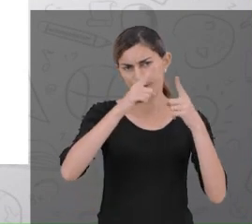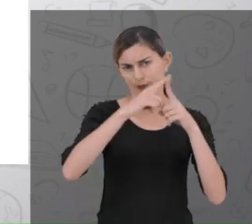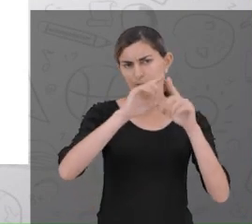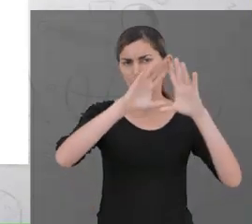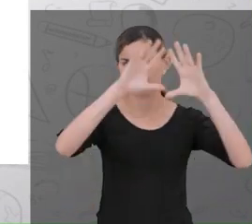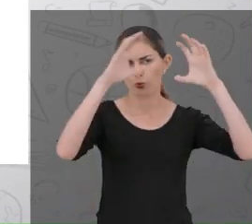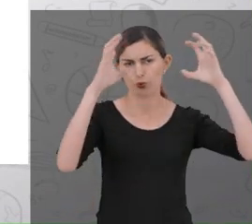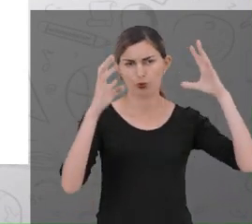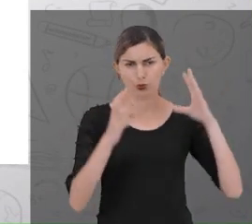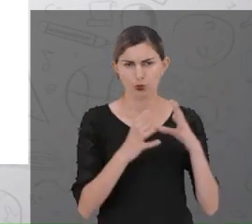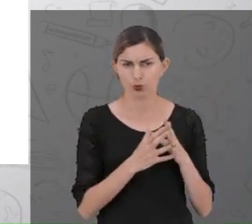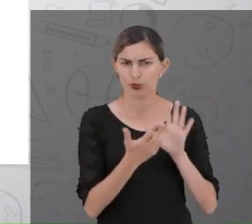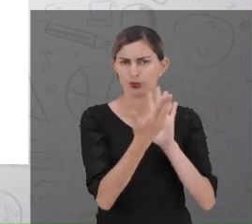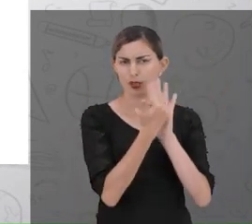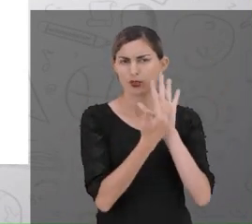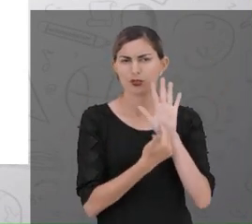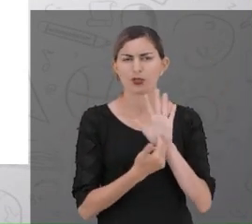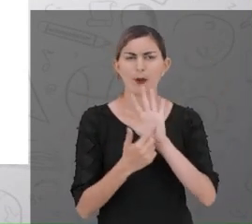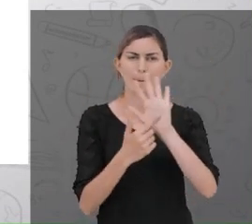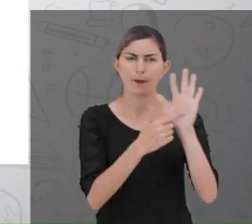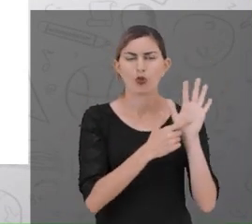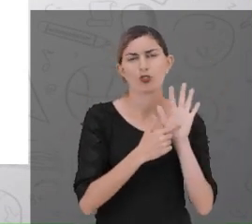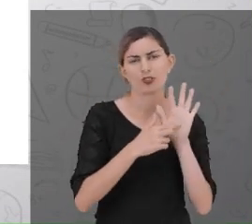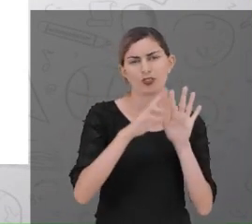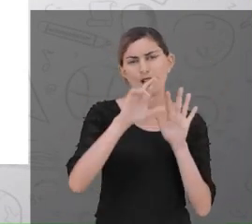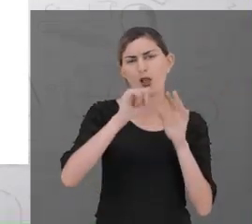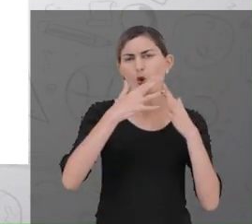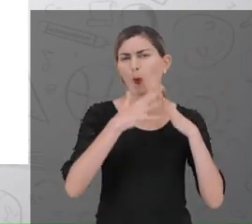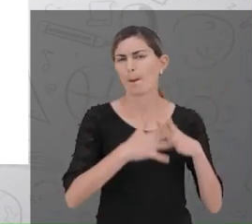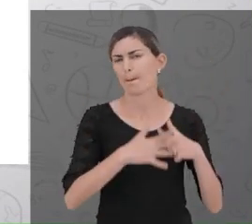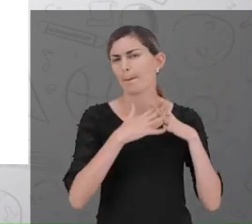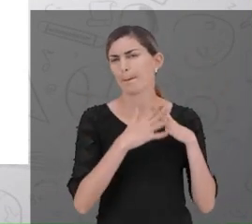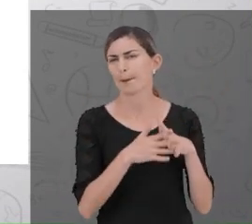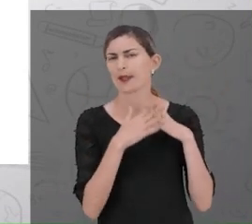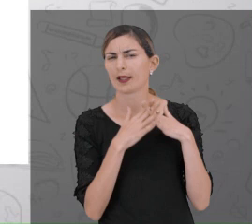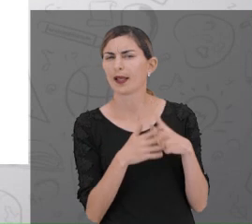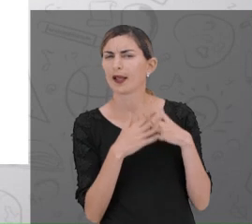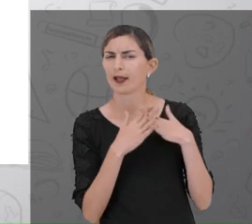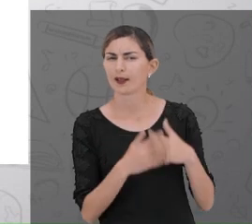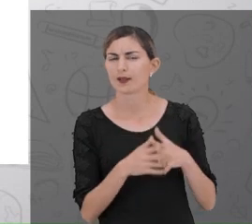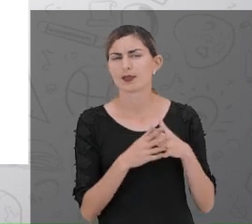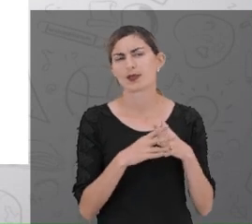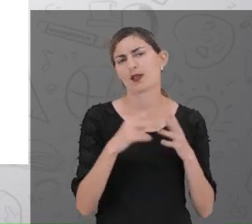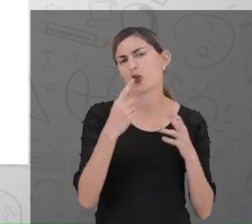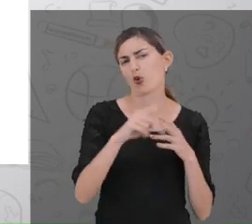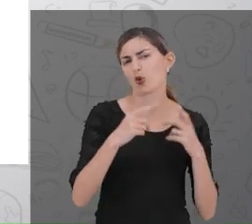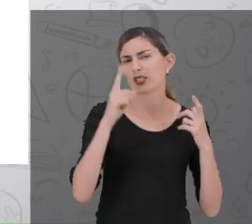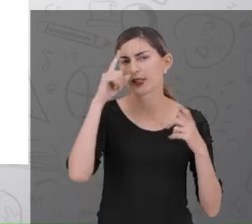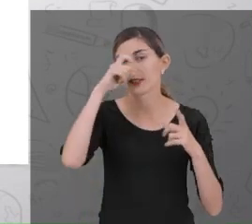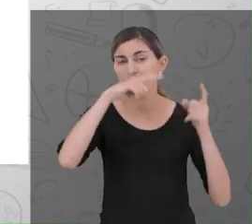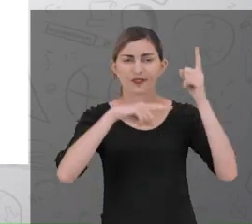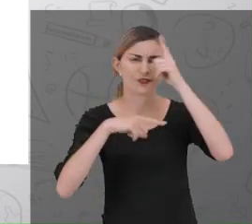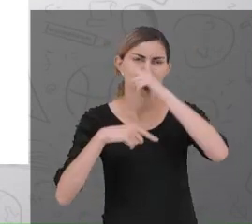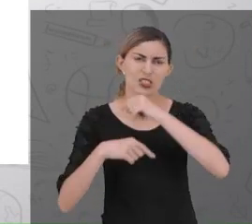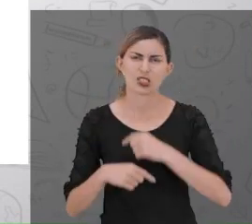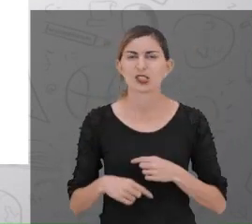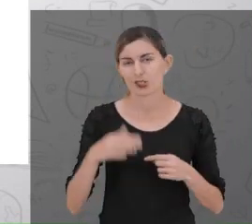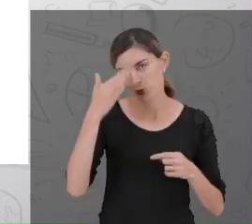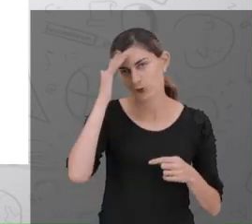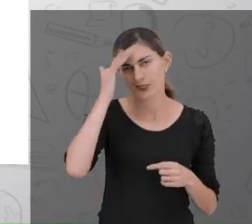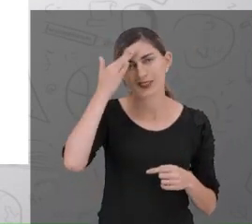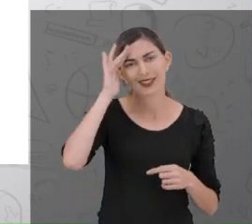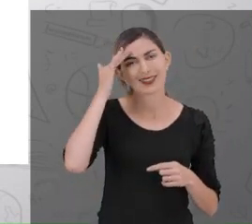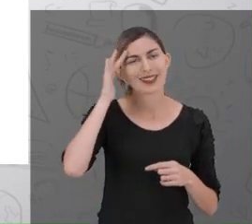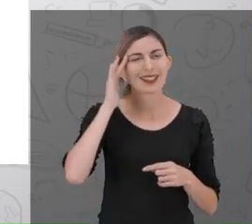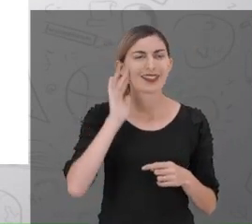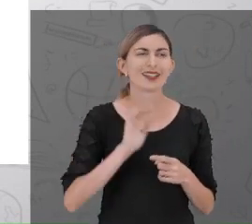A primeira figura, ela traz uma realidade complexa, onde é difícil de